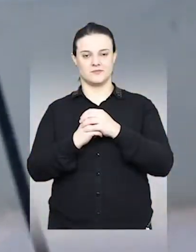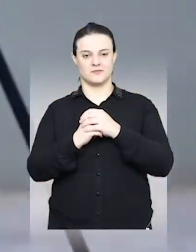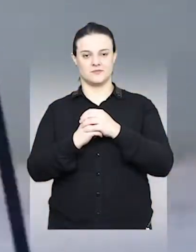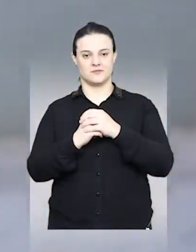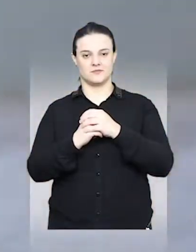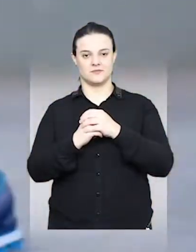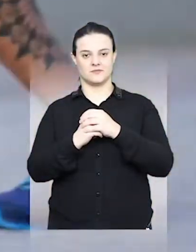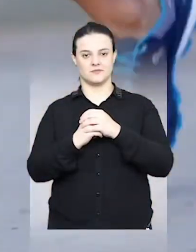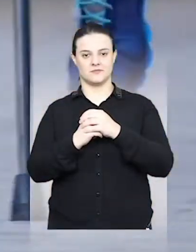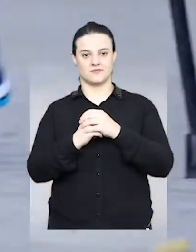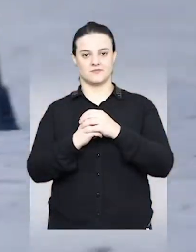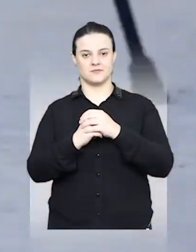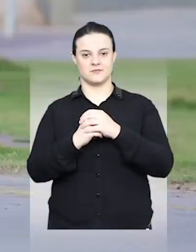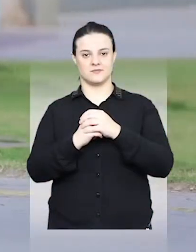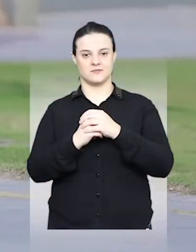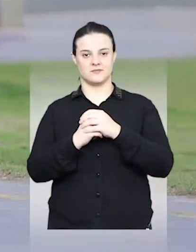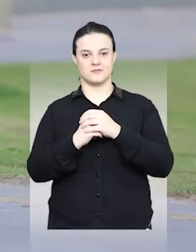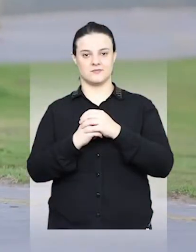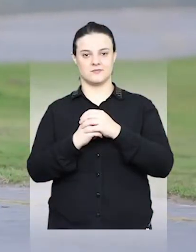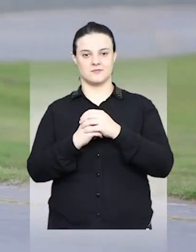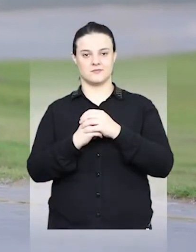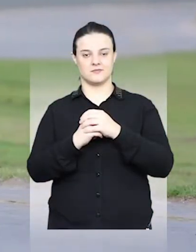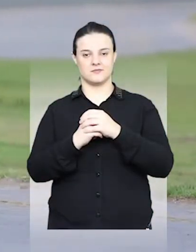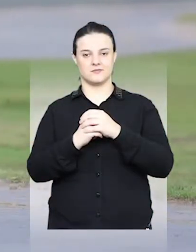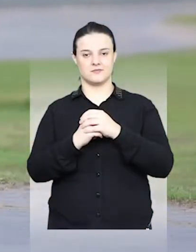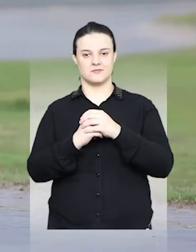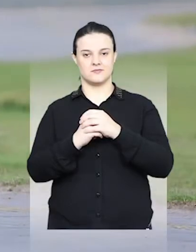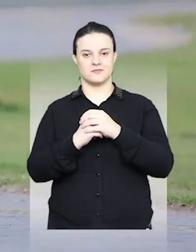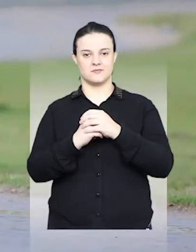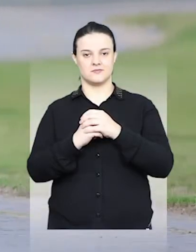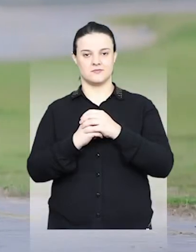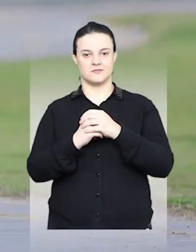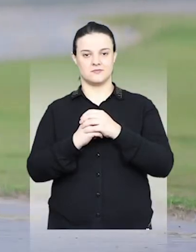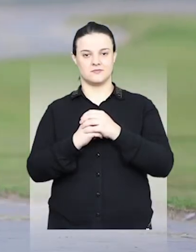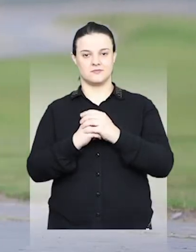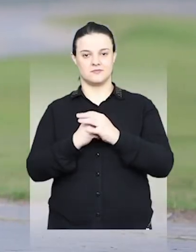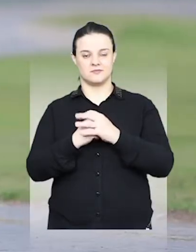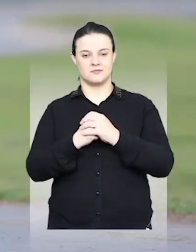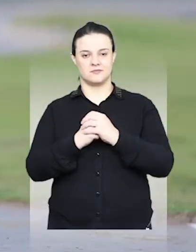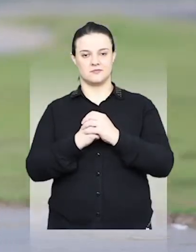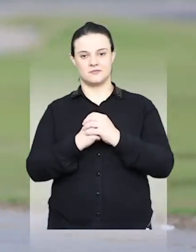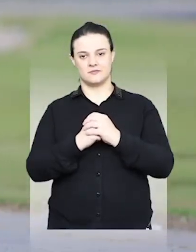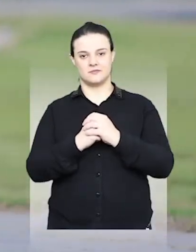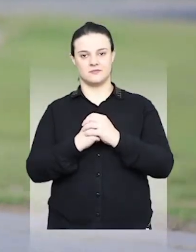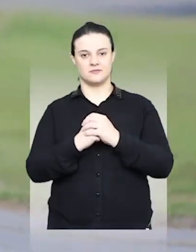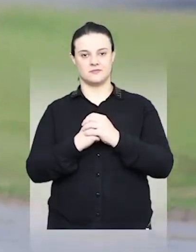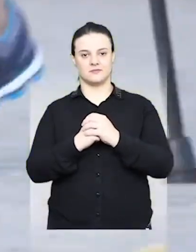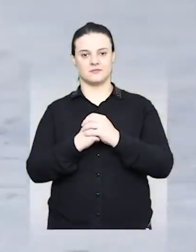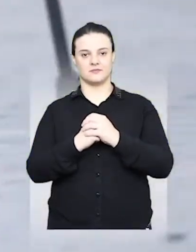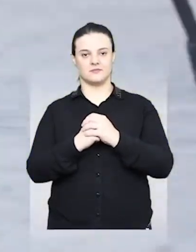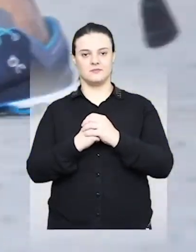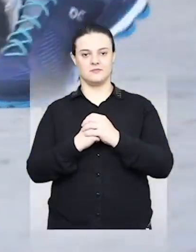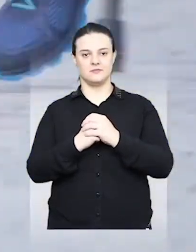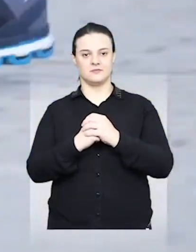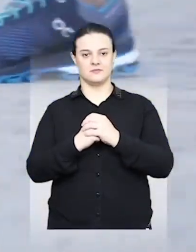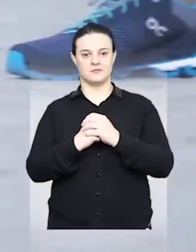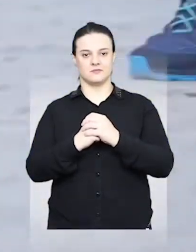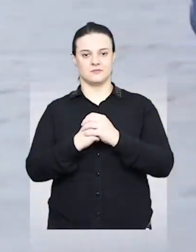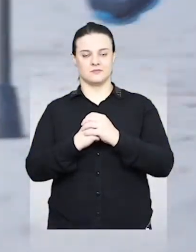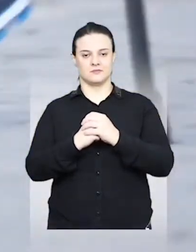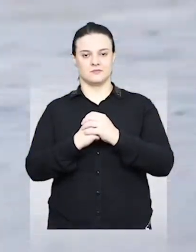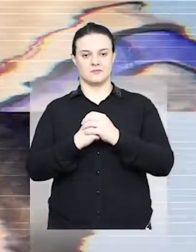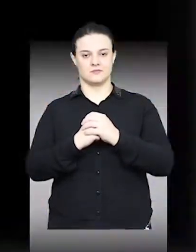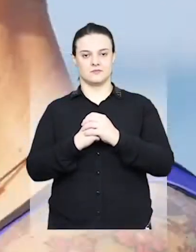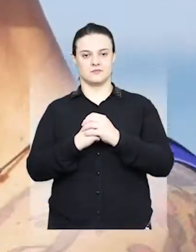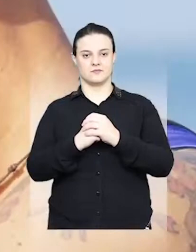Fábio pedala em sua bicicleta branca, corre num calçadão usando muletas, coloca óculos de natação e olha para frente, vai até o mar e mergulha, dá